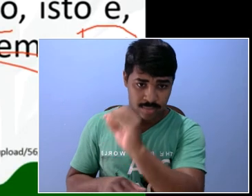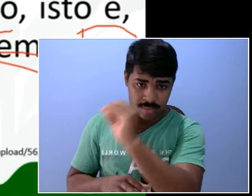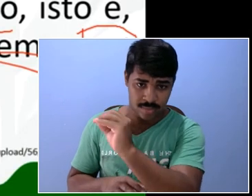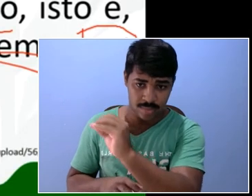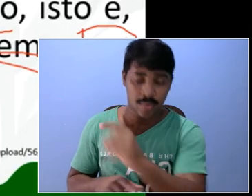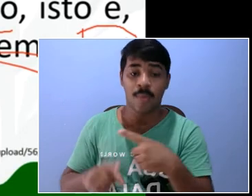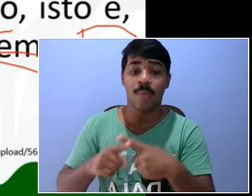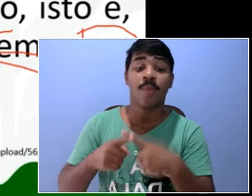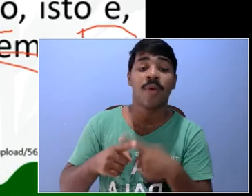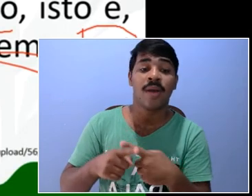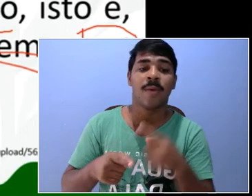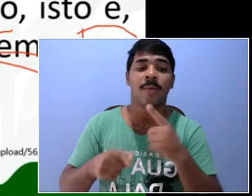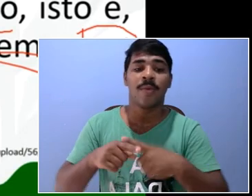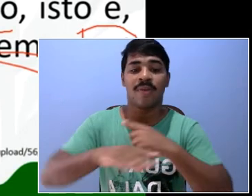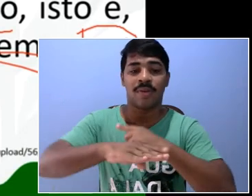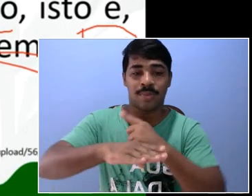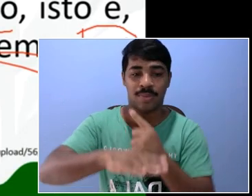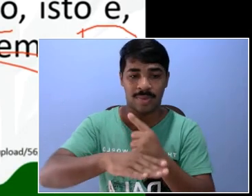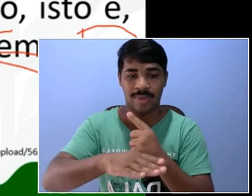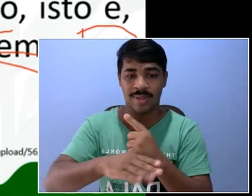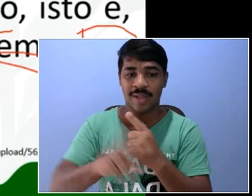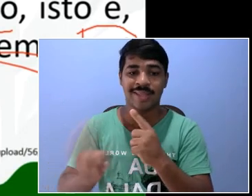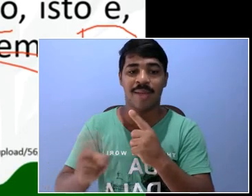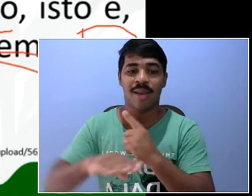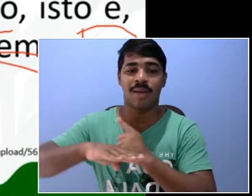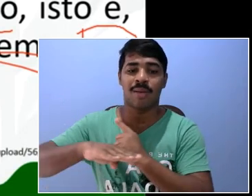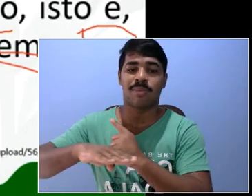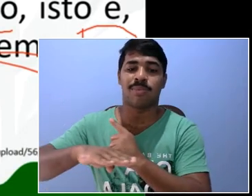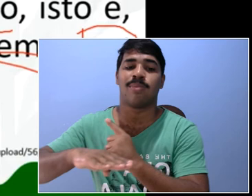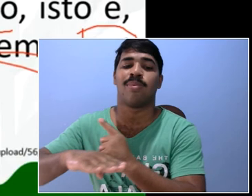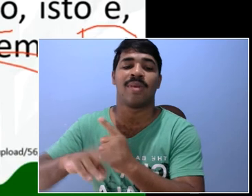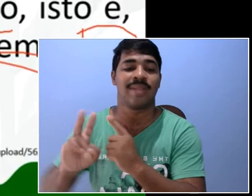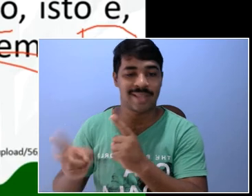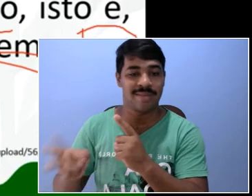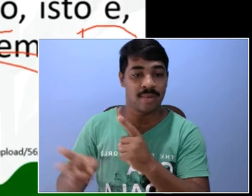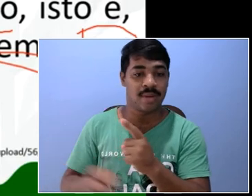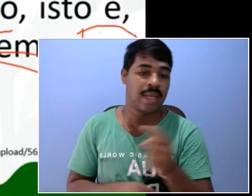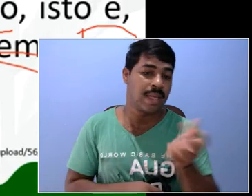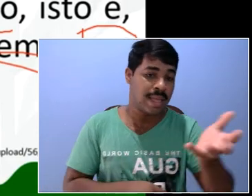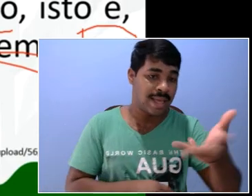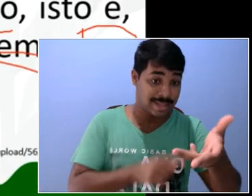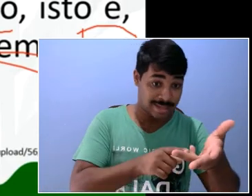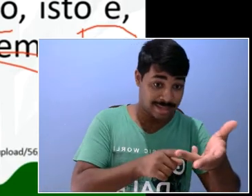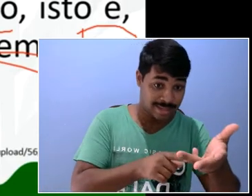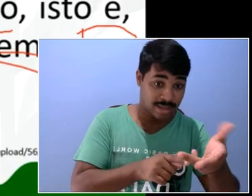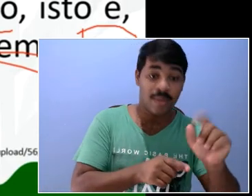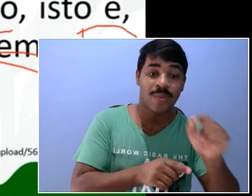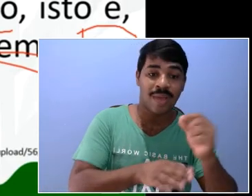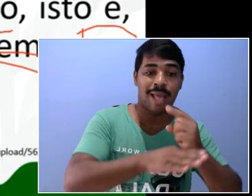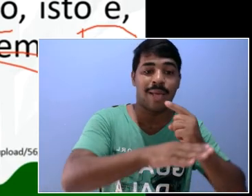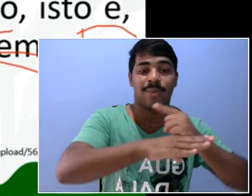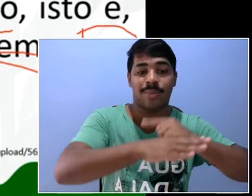com velocidade constante. E só é possível isso em linha reta. Tá? E o corpo aqui, quando ele